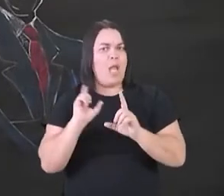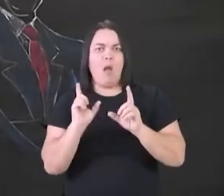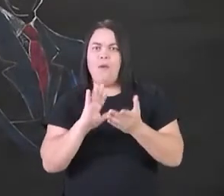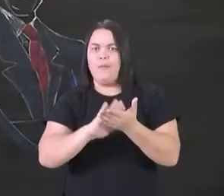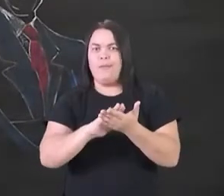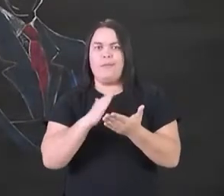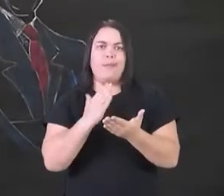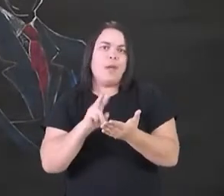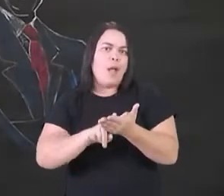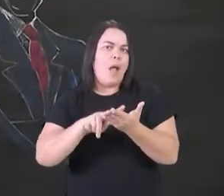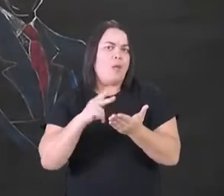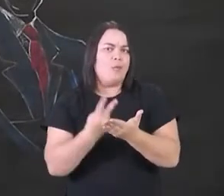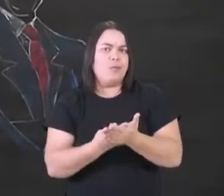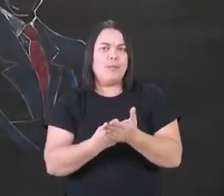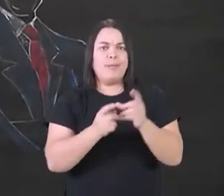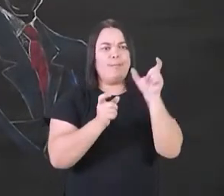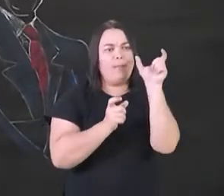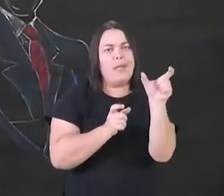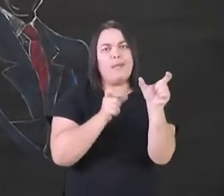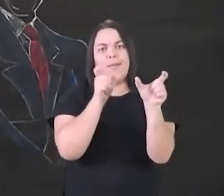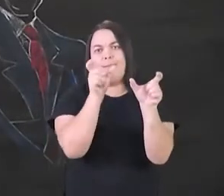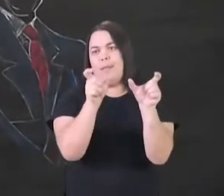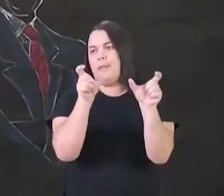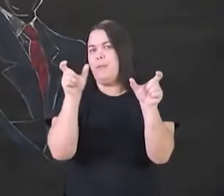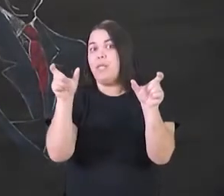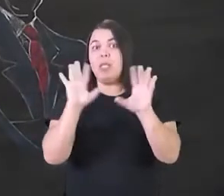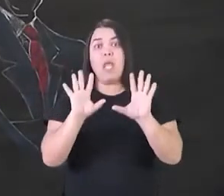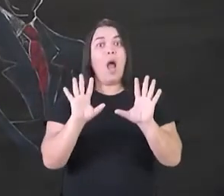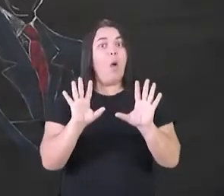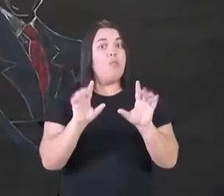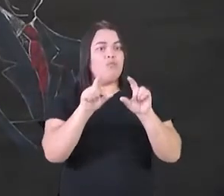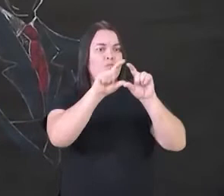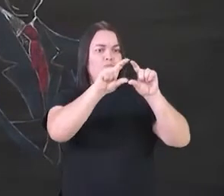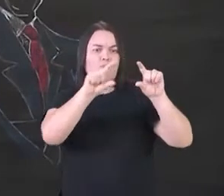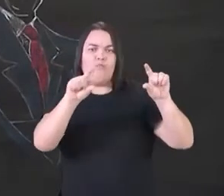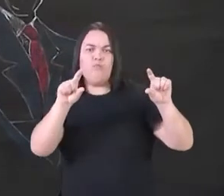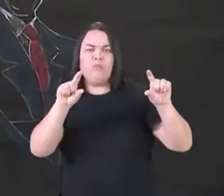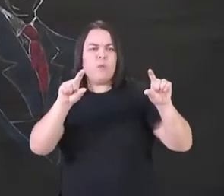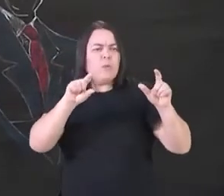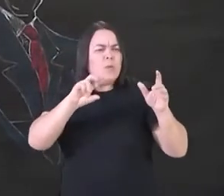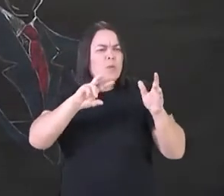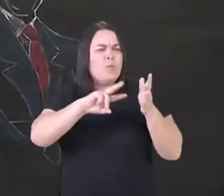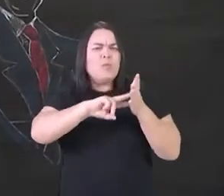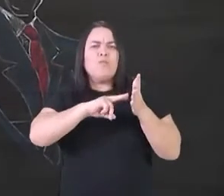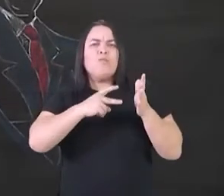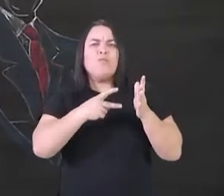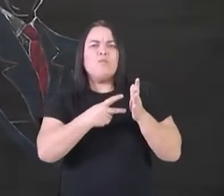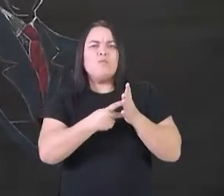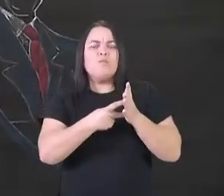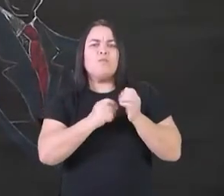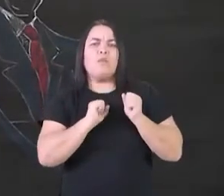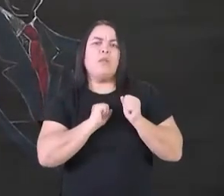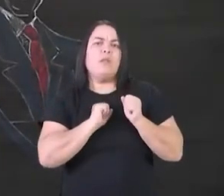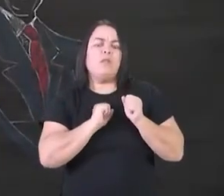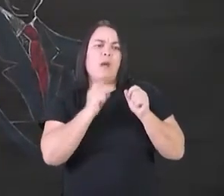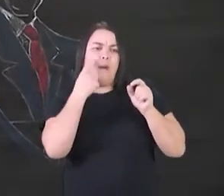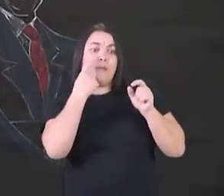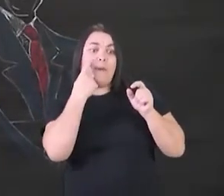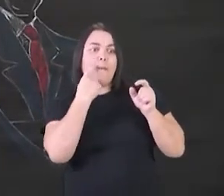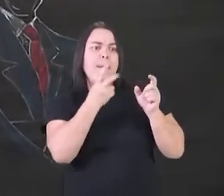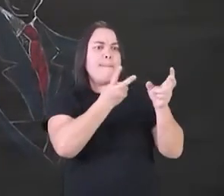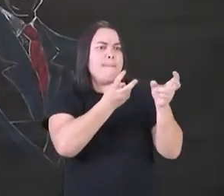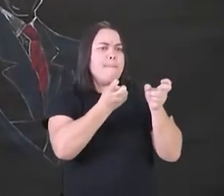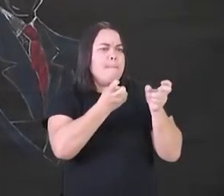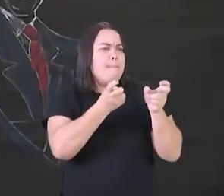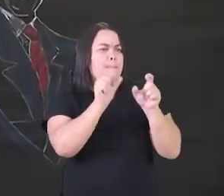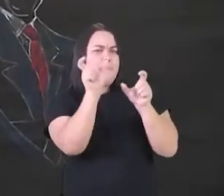por palavra, e sim utilizar de algumas estratégias, como, por exemplo, uma palavra transparente que pareça com o português,